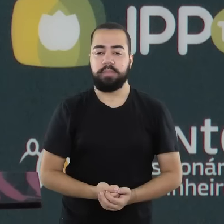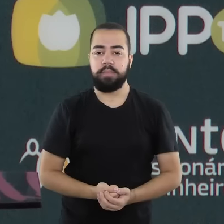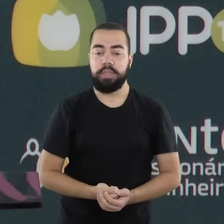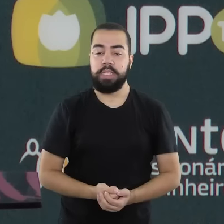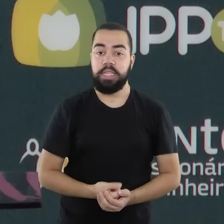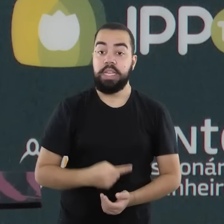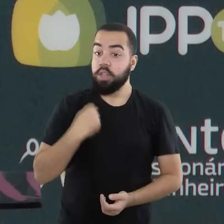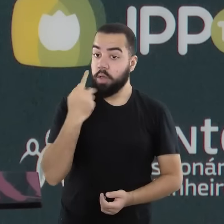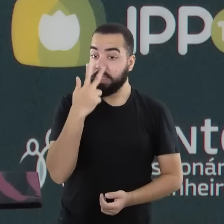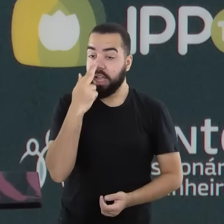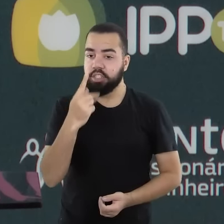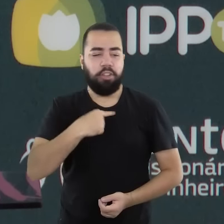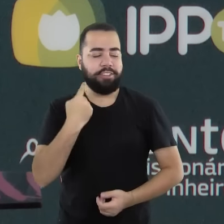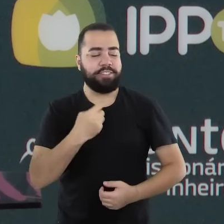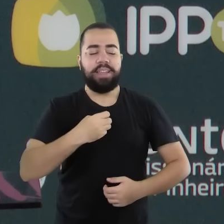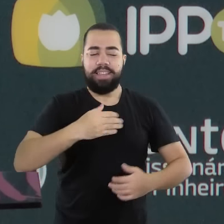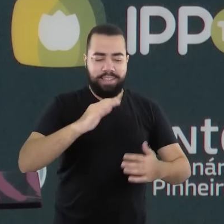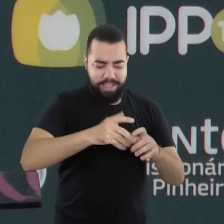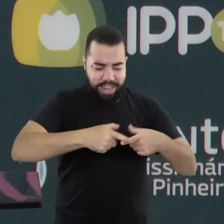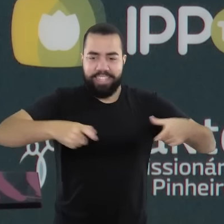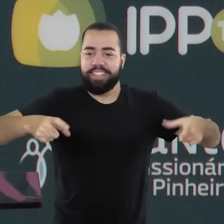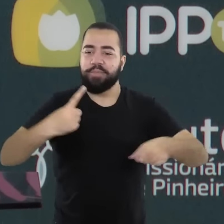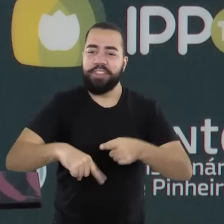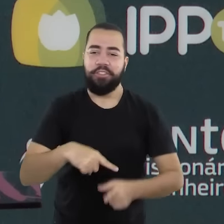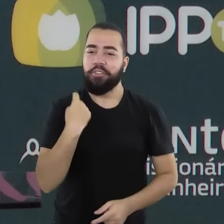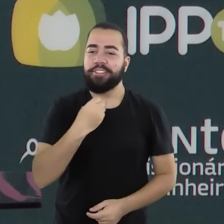Que se nós estamos crescendo é porque nós somos bons.